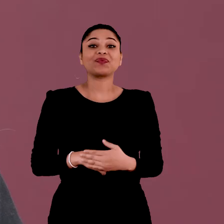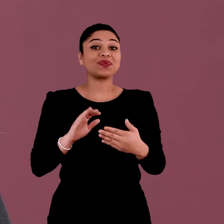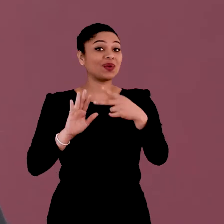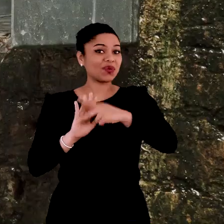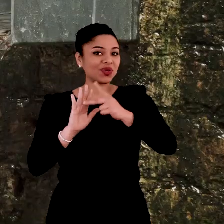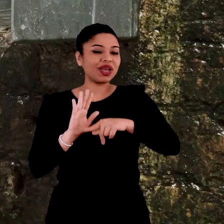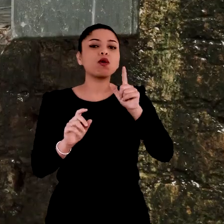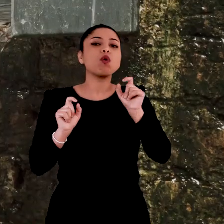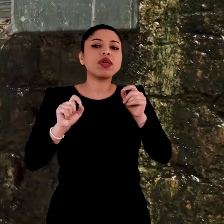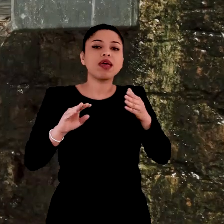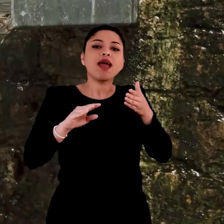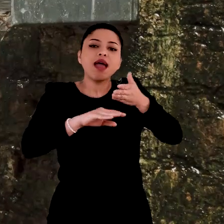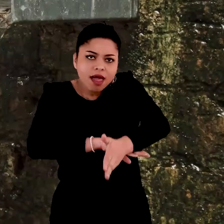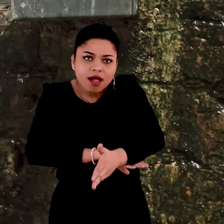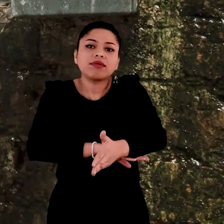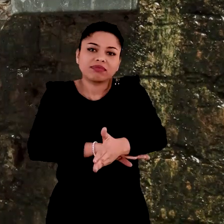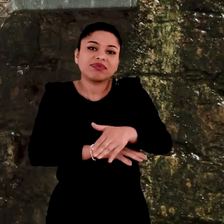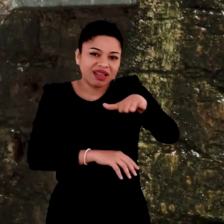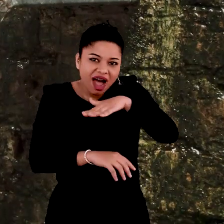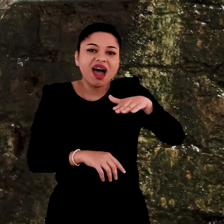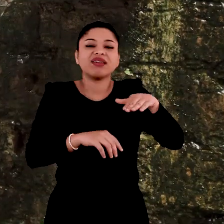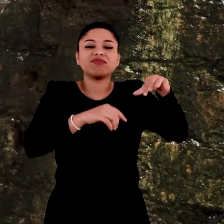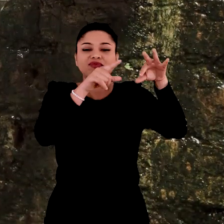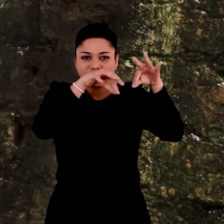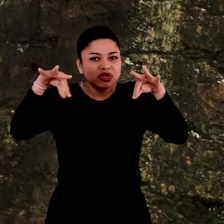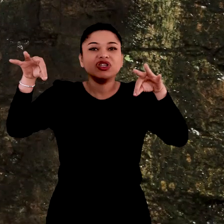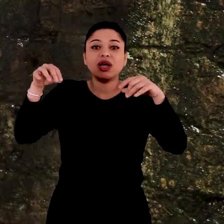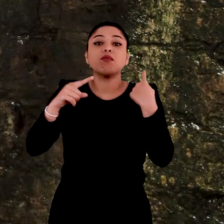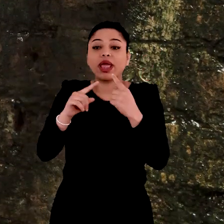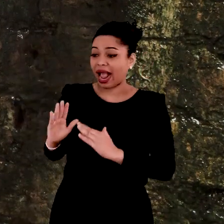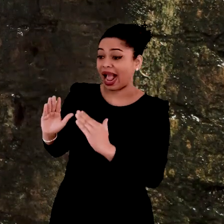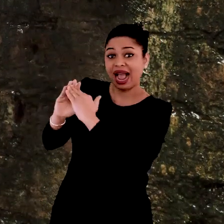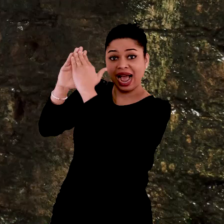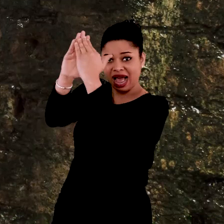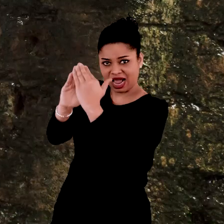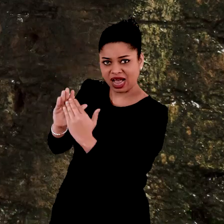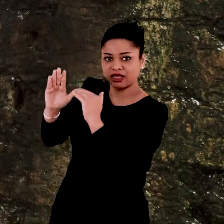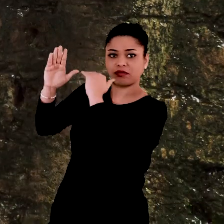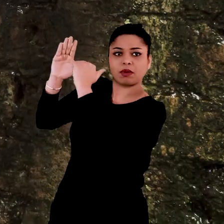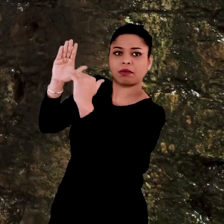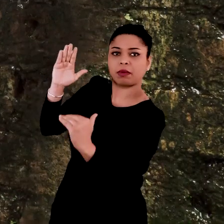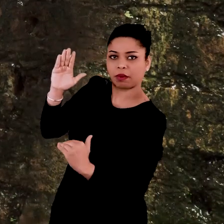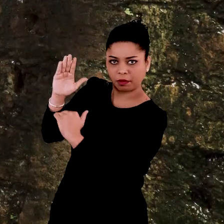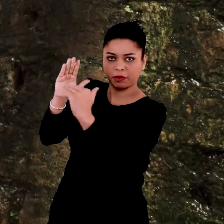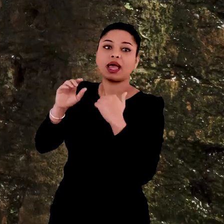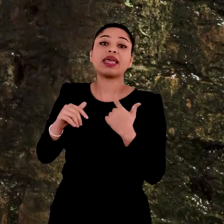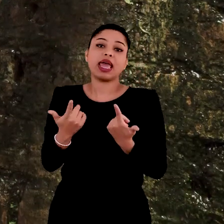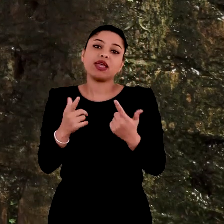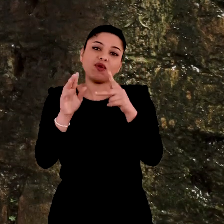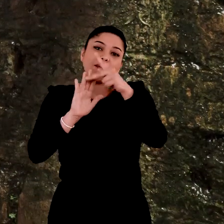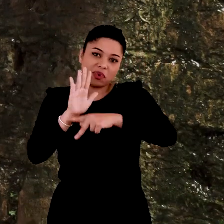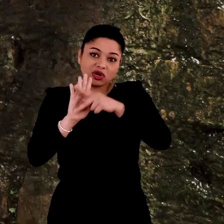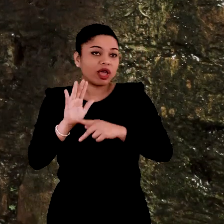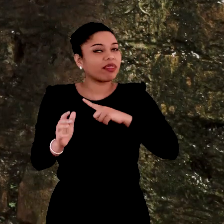foi trazer o córrego Saracura para dentro do pátio, nessa condição, né, que os sobrados do Bexigas têm, assim, essa condição de muro